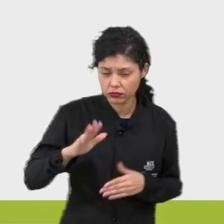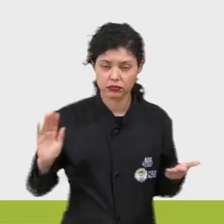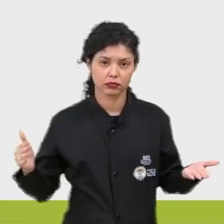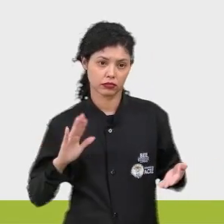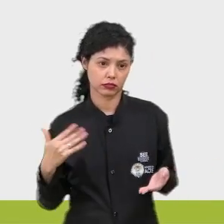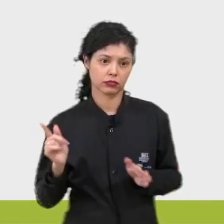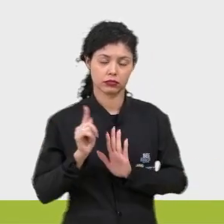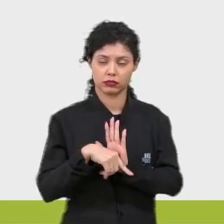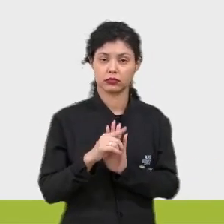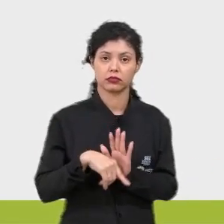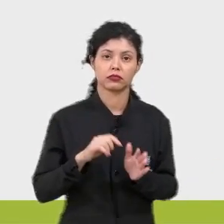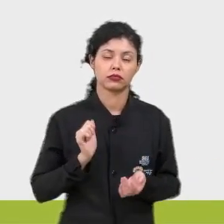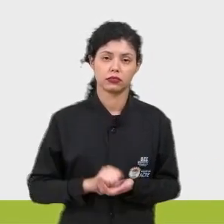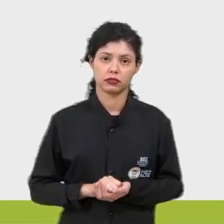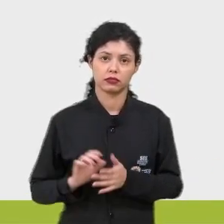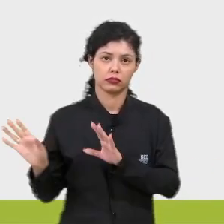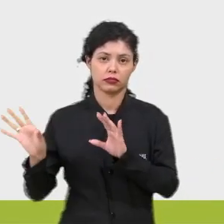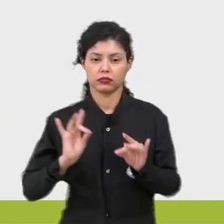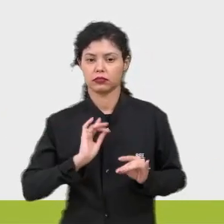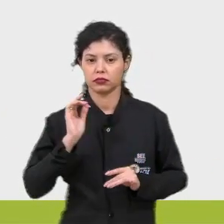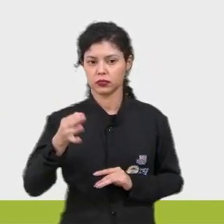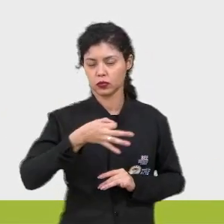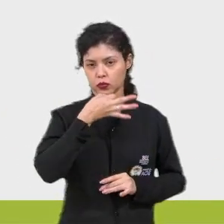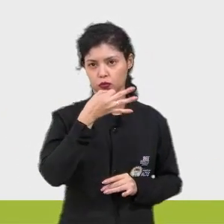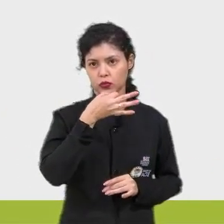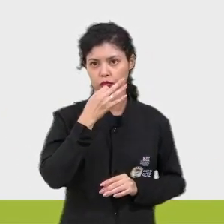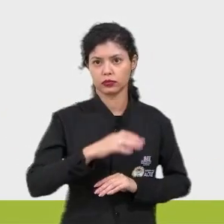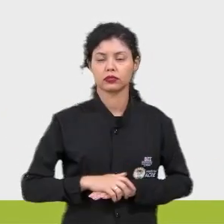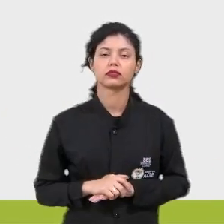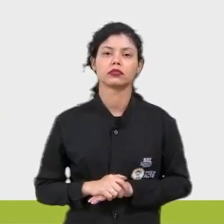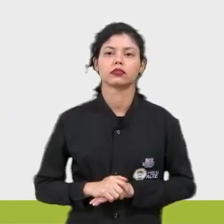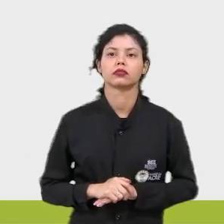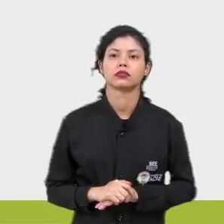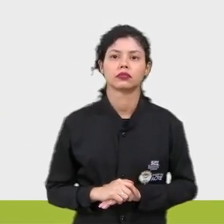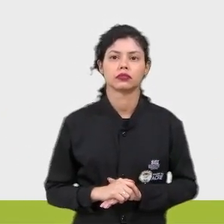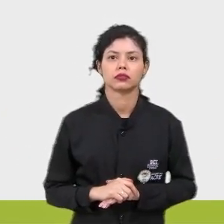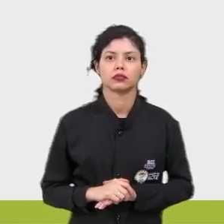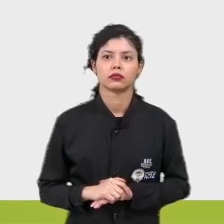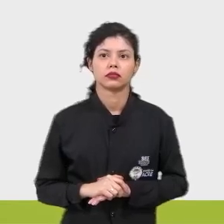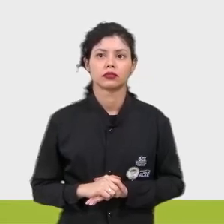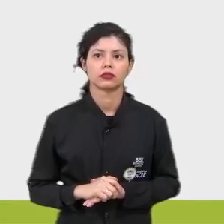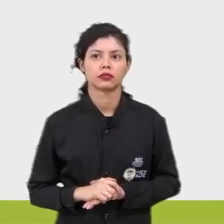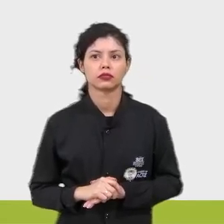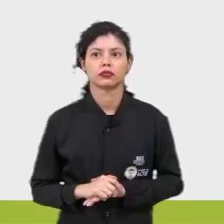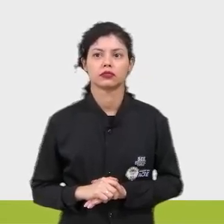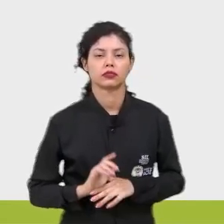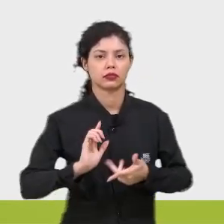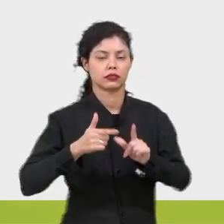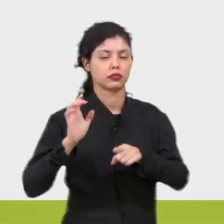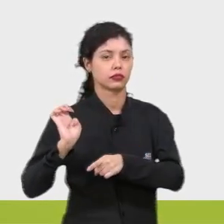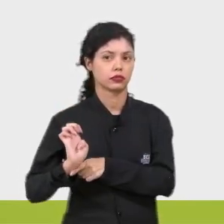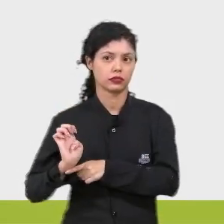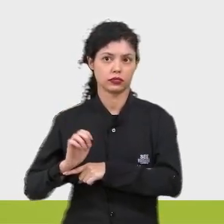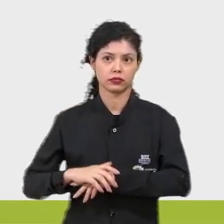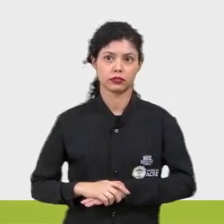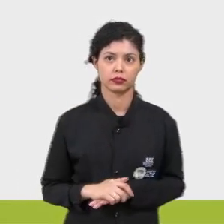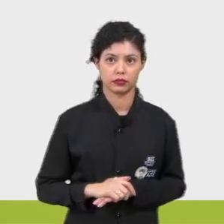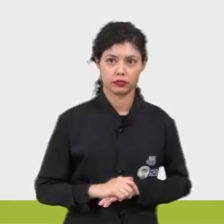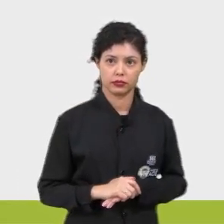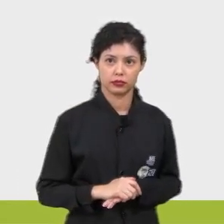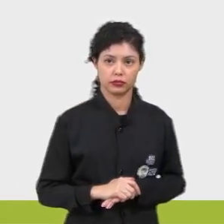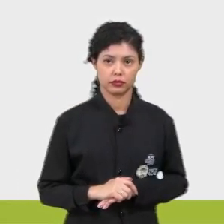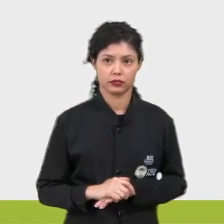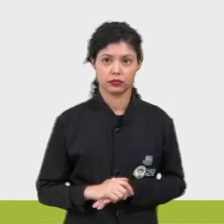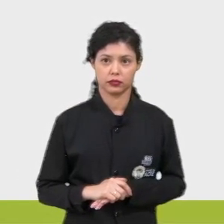falamos de gêneros, de textos, é trazer uma opinião, um ponto de vista. É sim, pessoal, letra E, tá